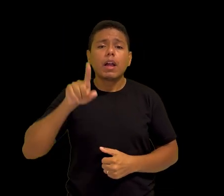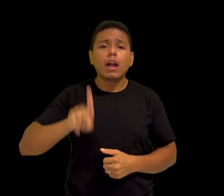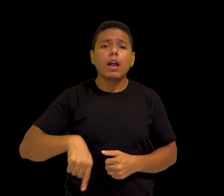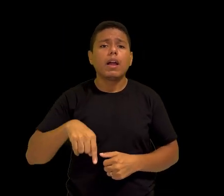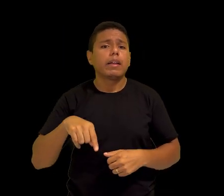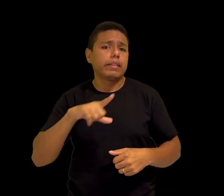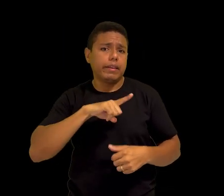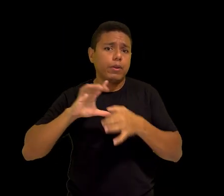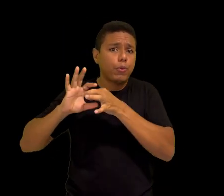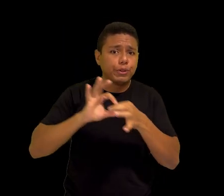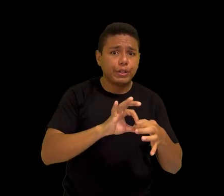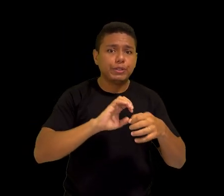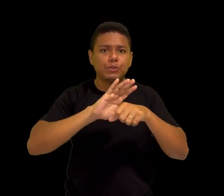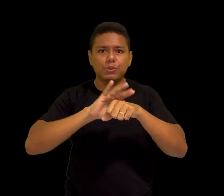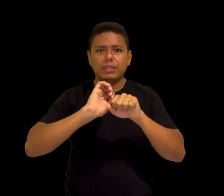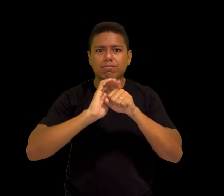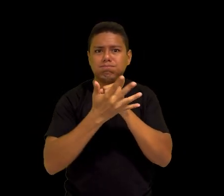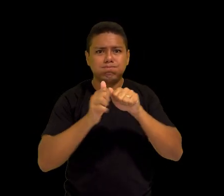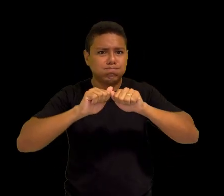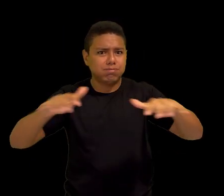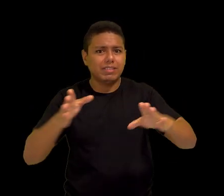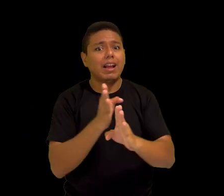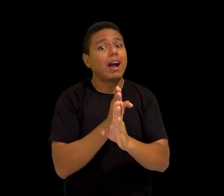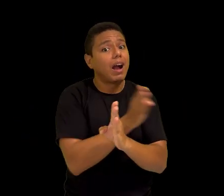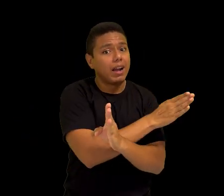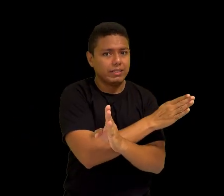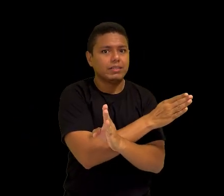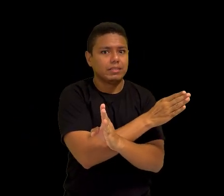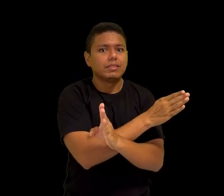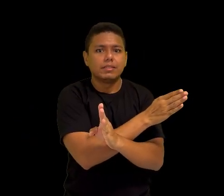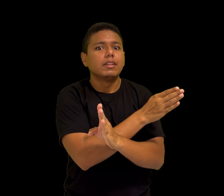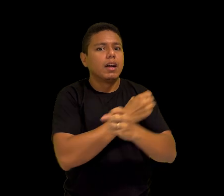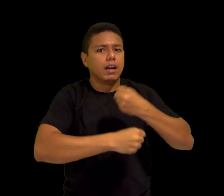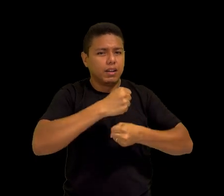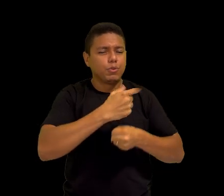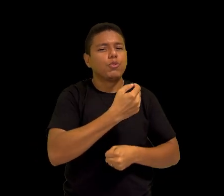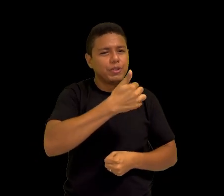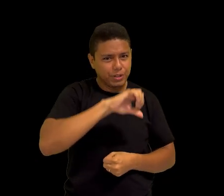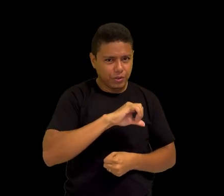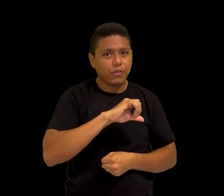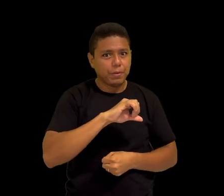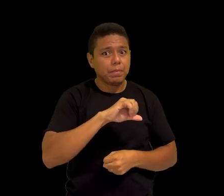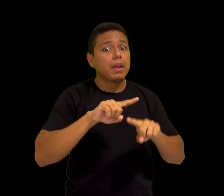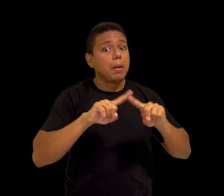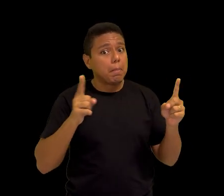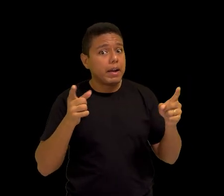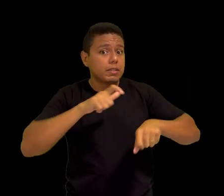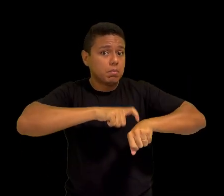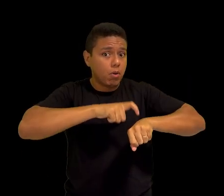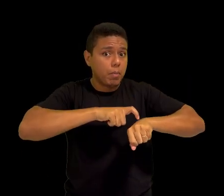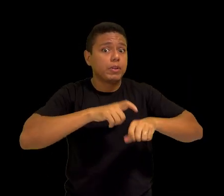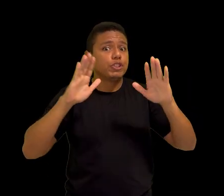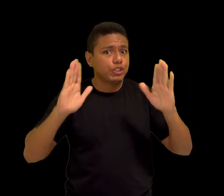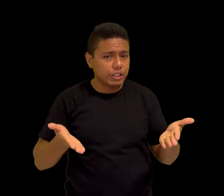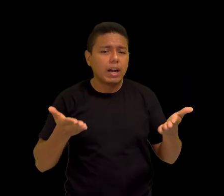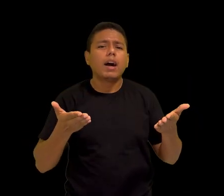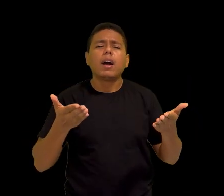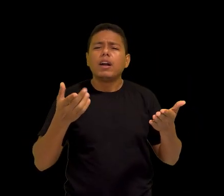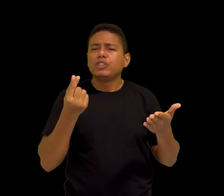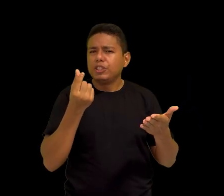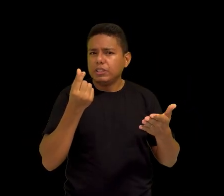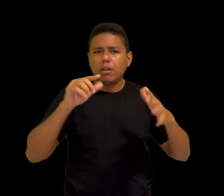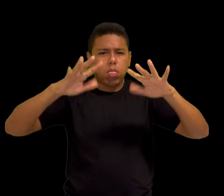ele retrata o contexto pré-pandemia. O que era 2019? Né? A gente não estava na pandemia ainda, mas a gente estava já num momento de